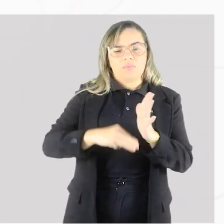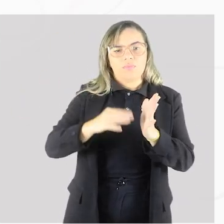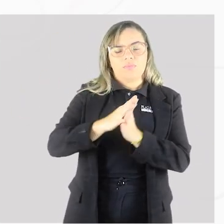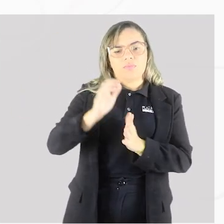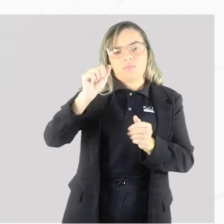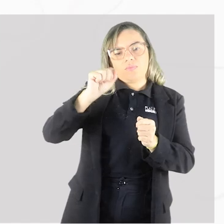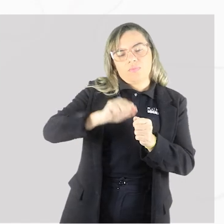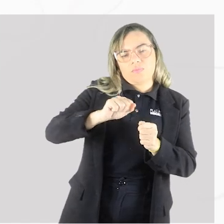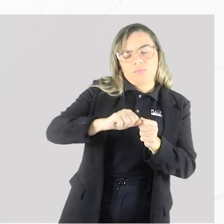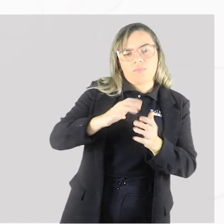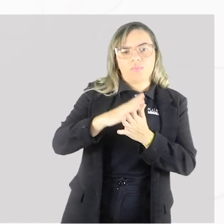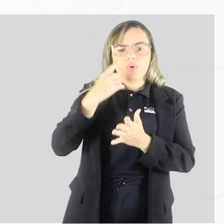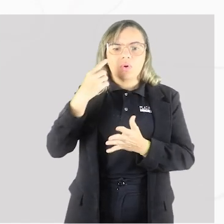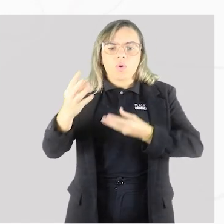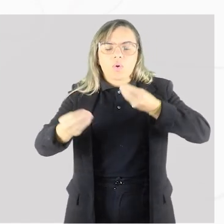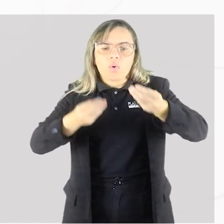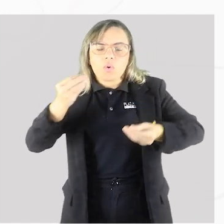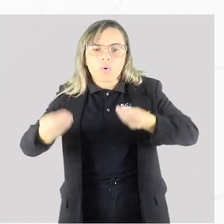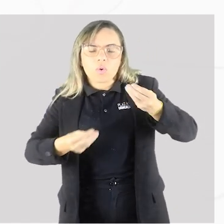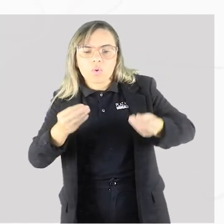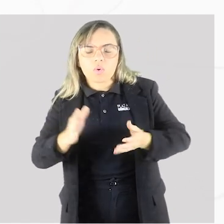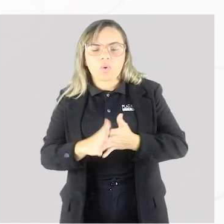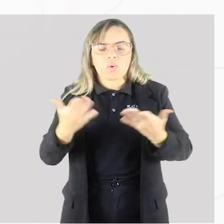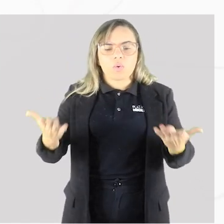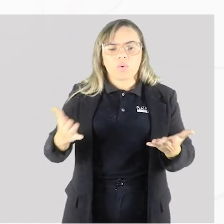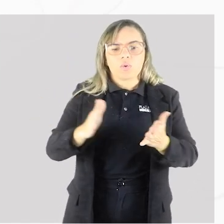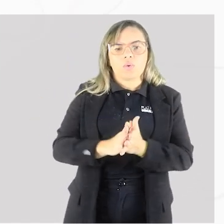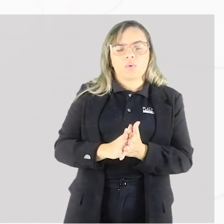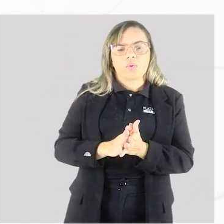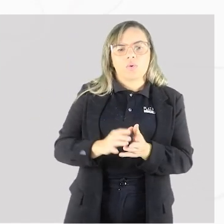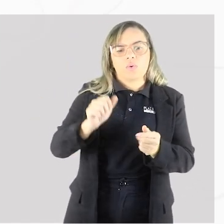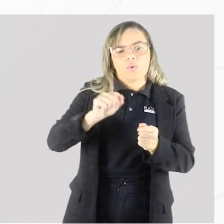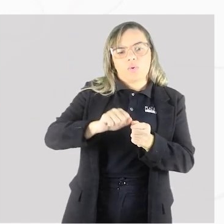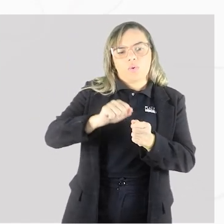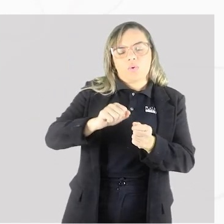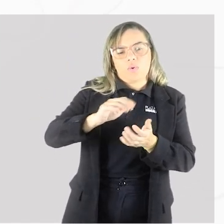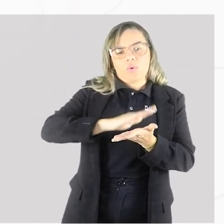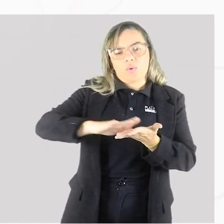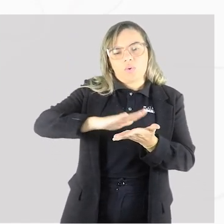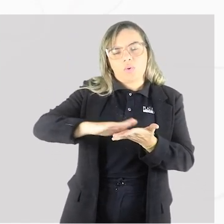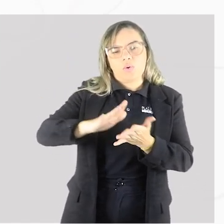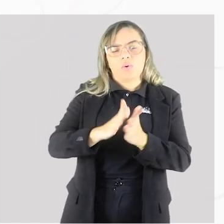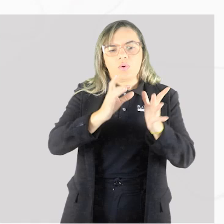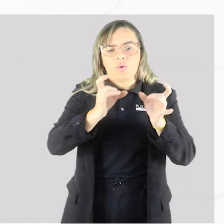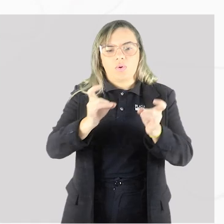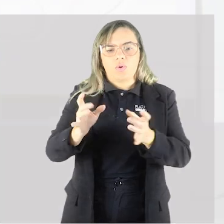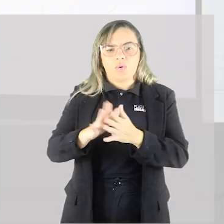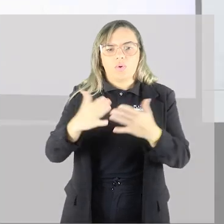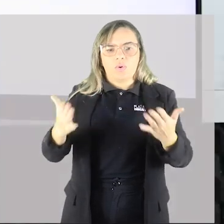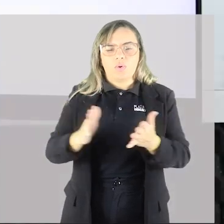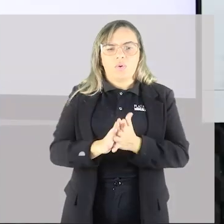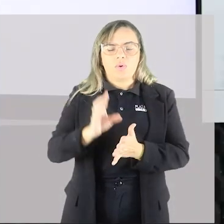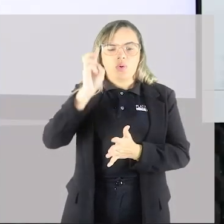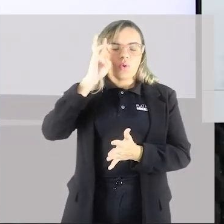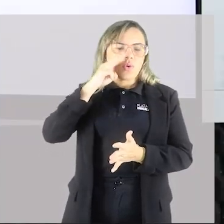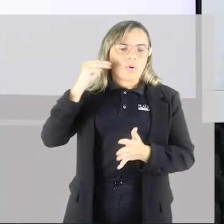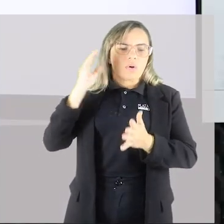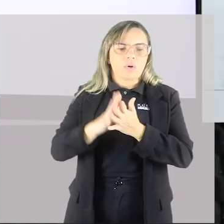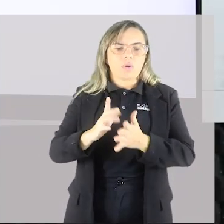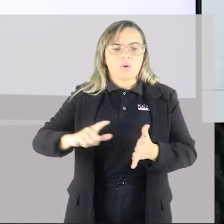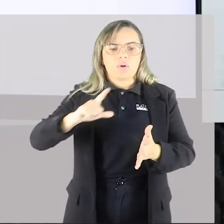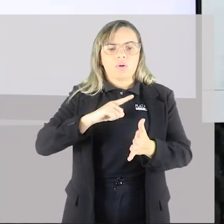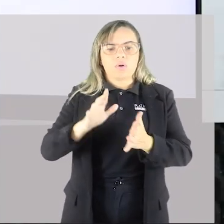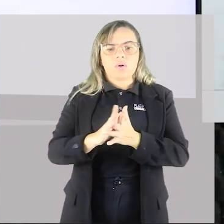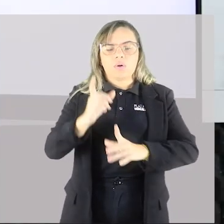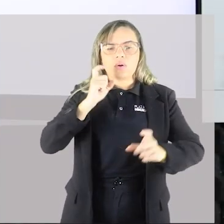produção, os modos de produção, os modelos produtivos, são elementos que Marx vai ter muita